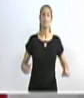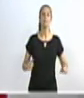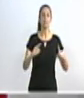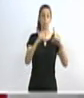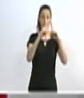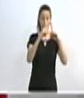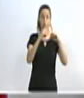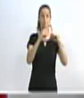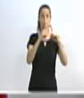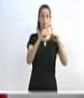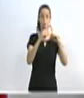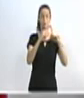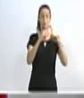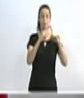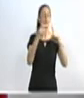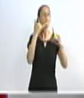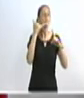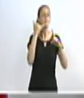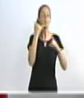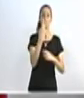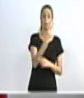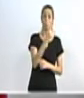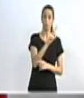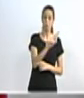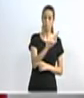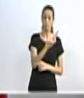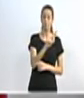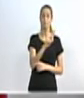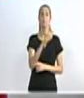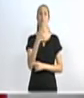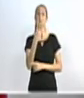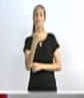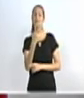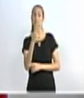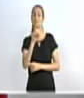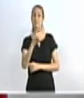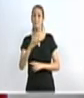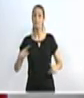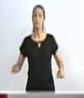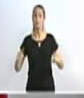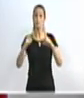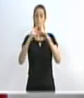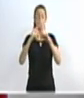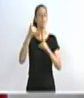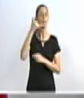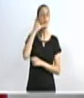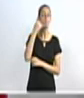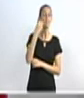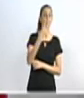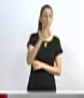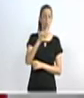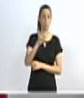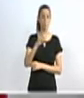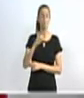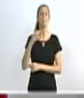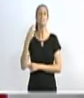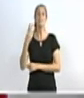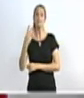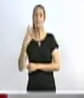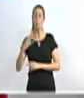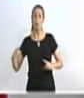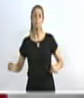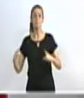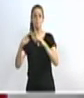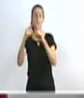antenas de 2G, 35 antenas 3G e 34 antenas